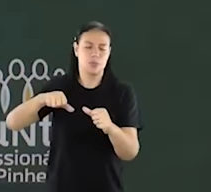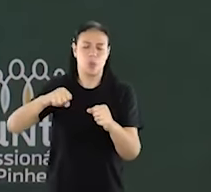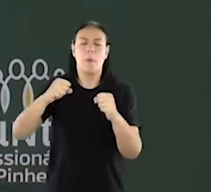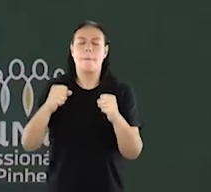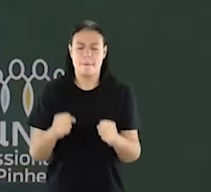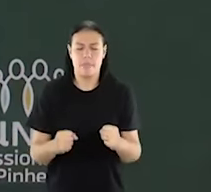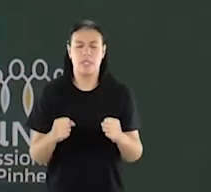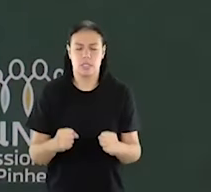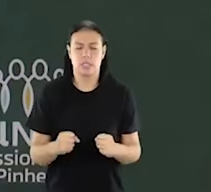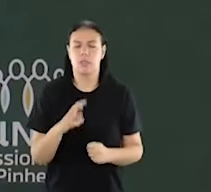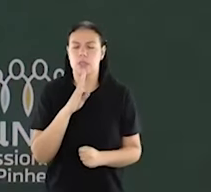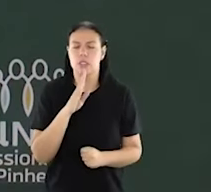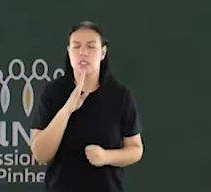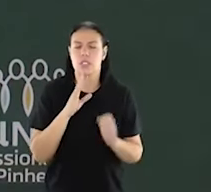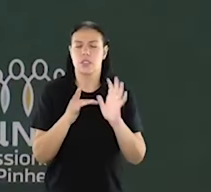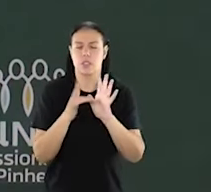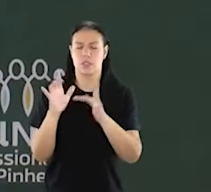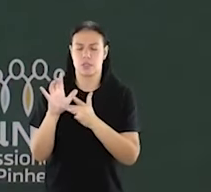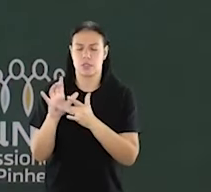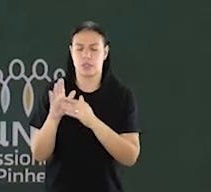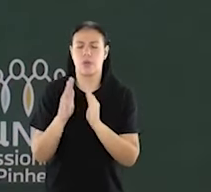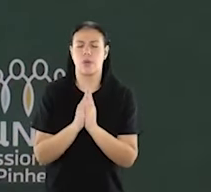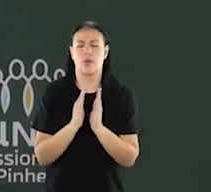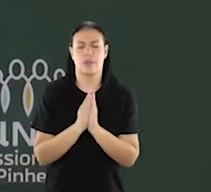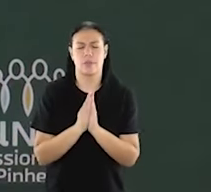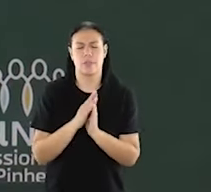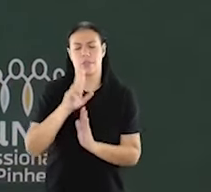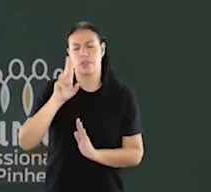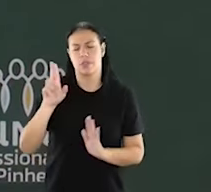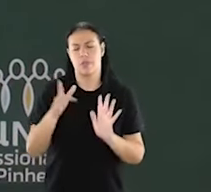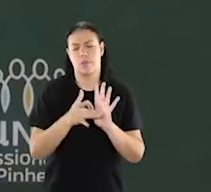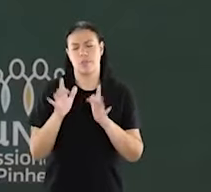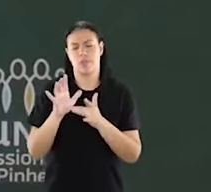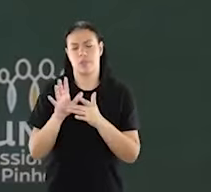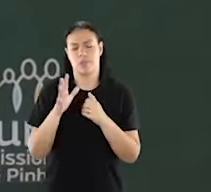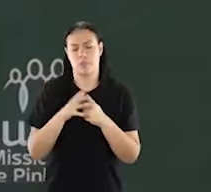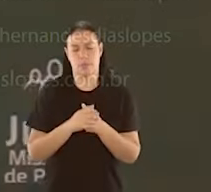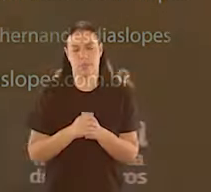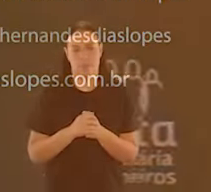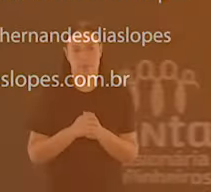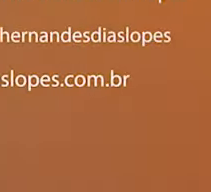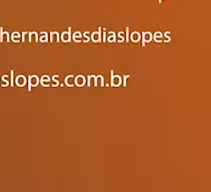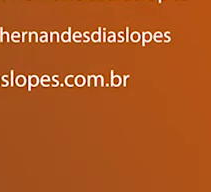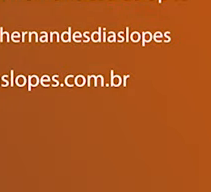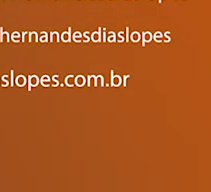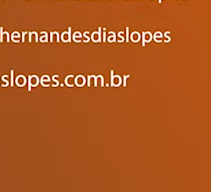Assim oramos, em nome de Jesus. Amém.